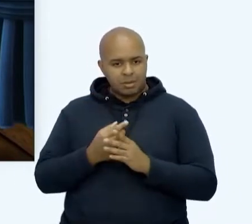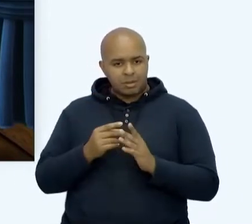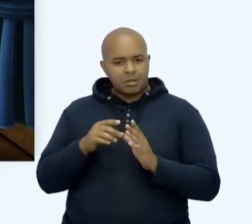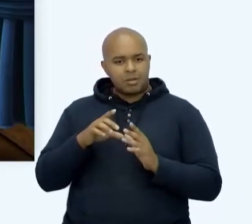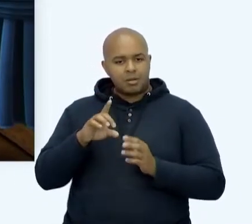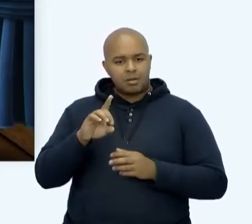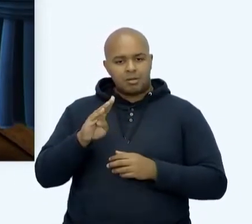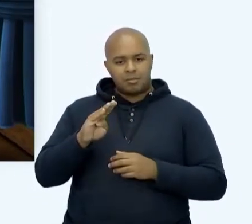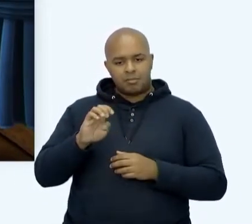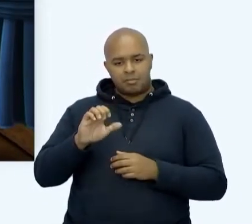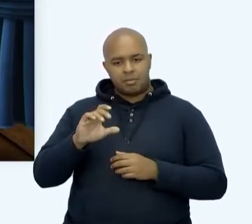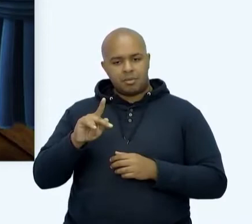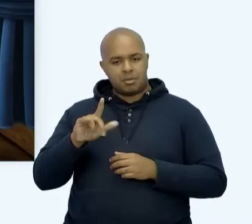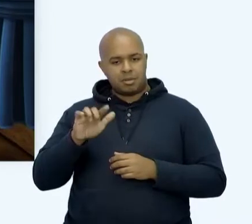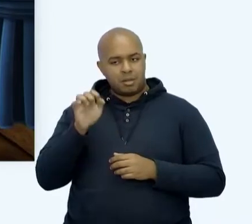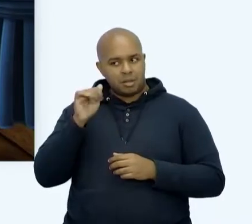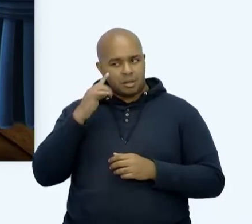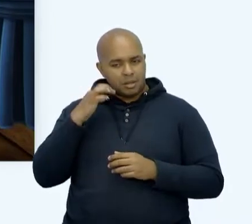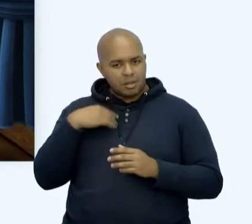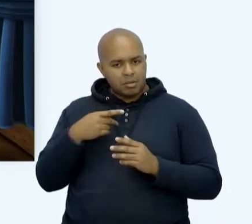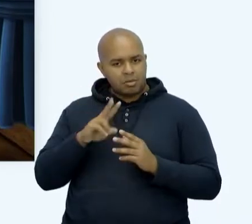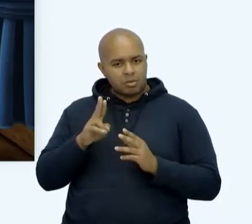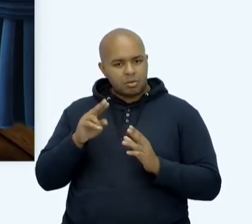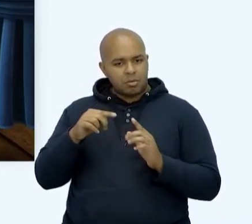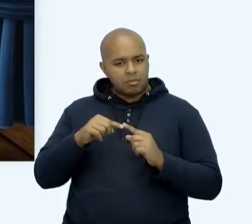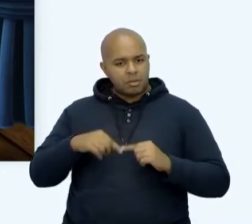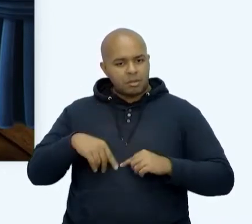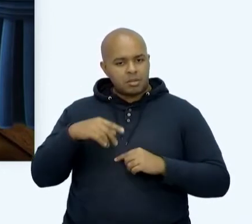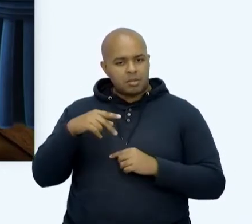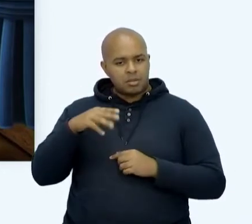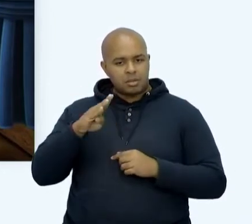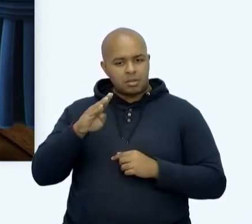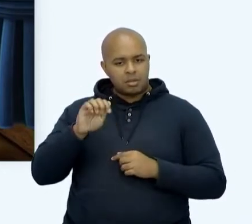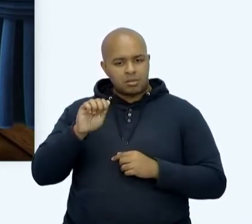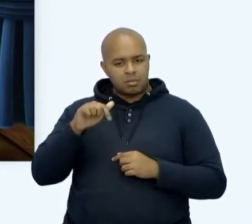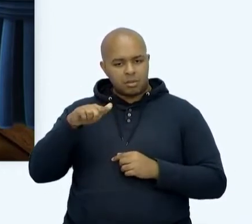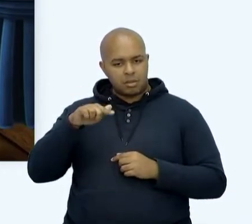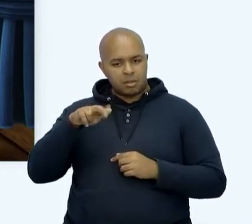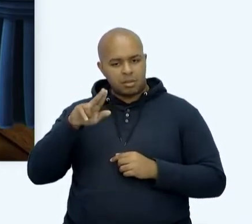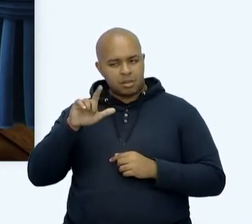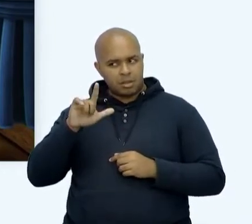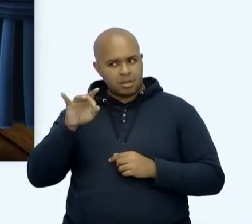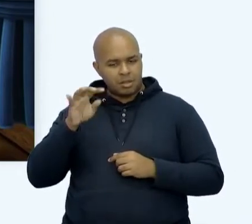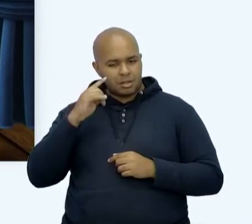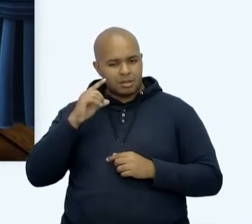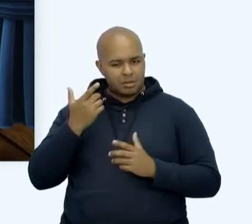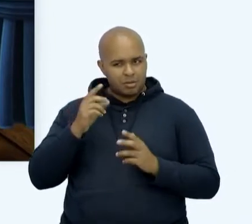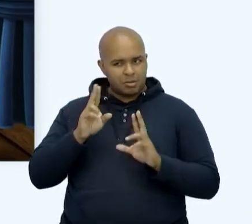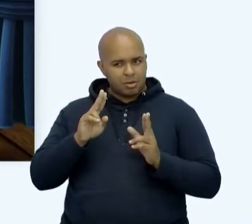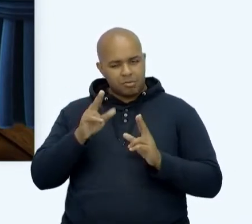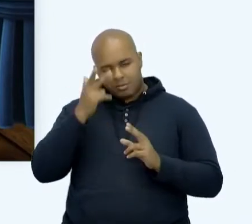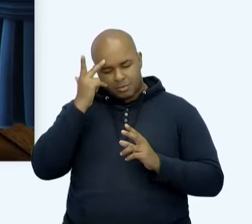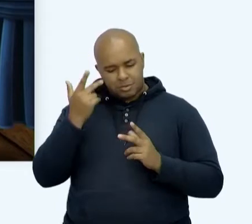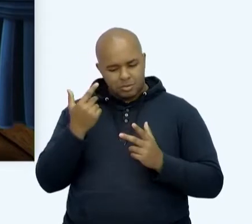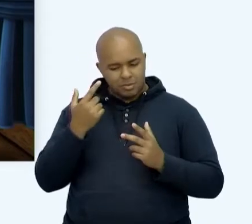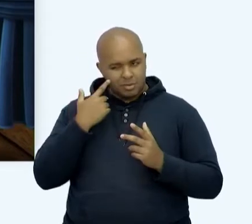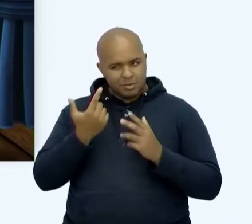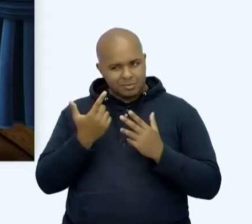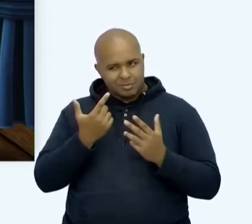Beckland. Este polímero recebeu o nome comercial de baquelite. Sentiu? Beckland, baquelite,